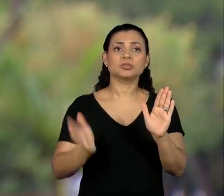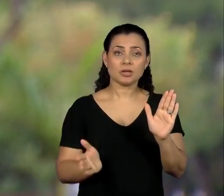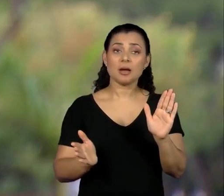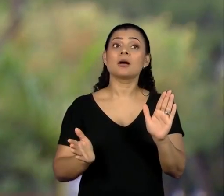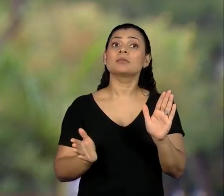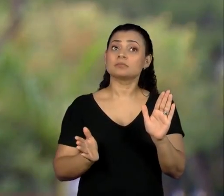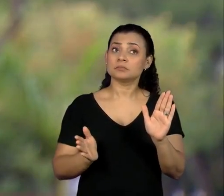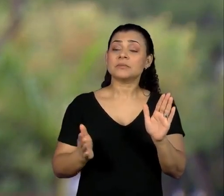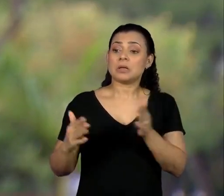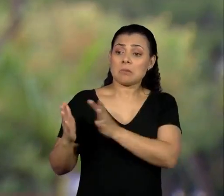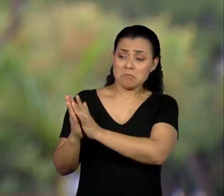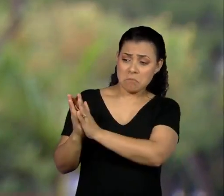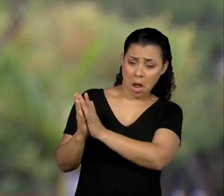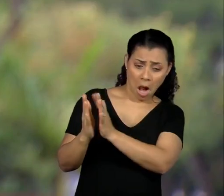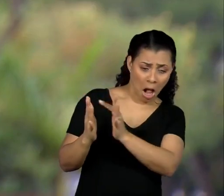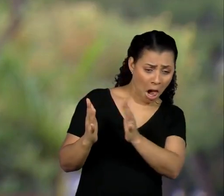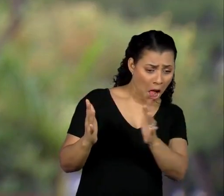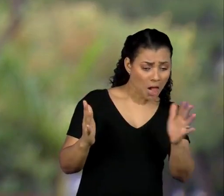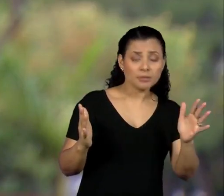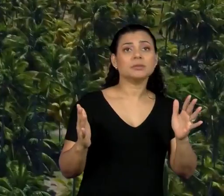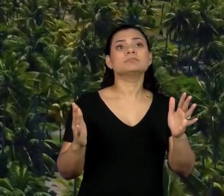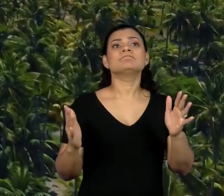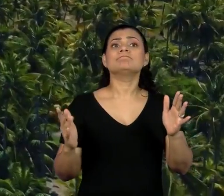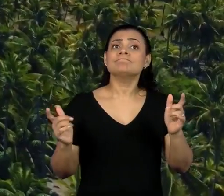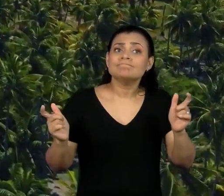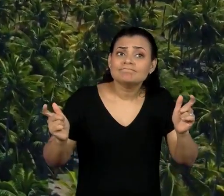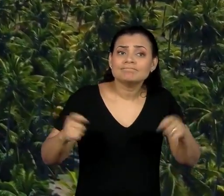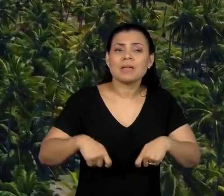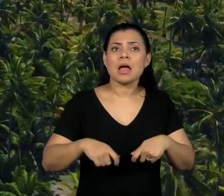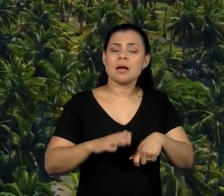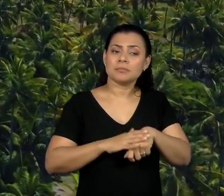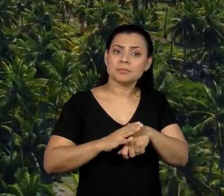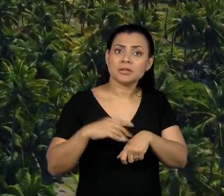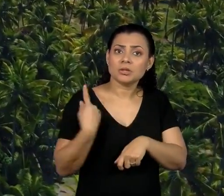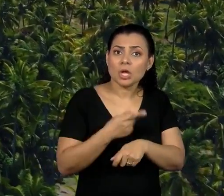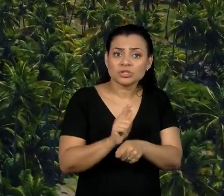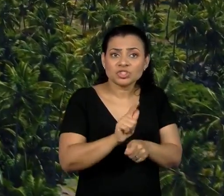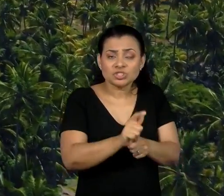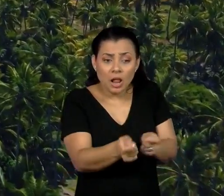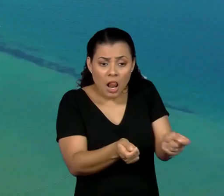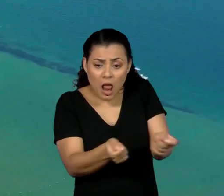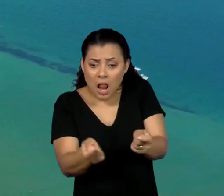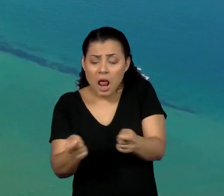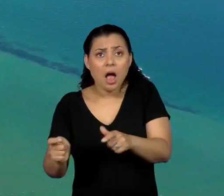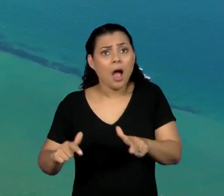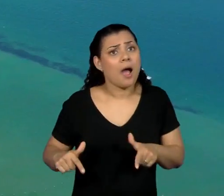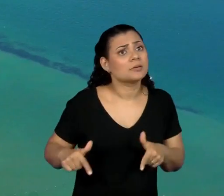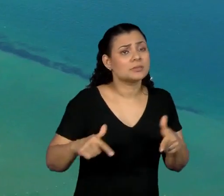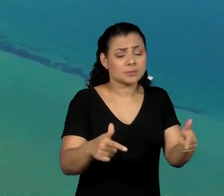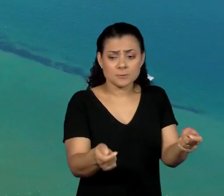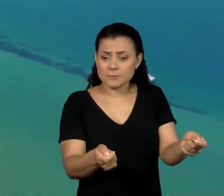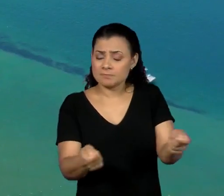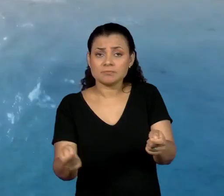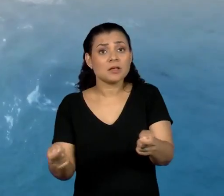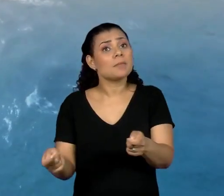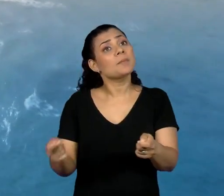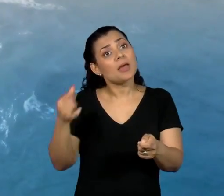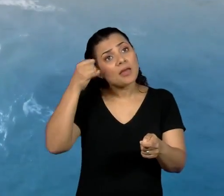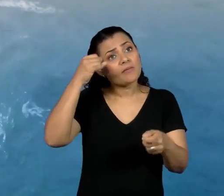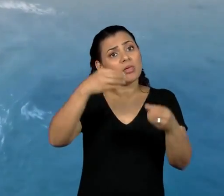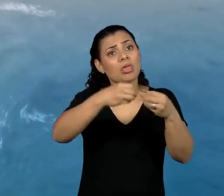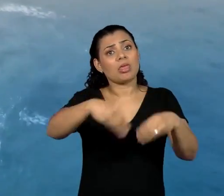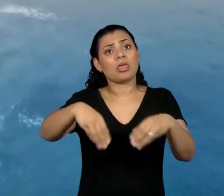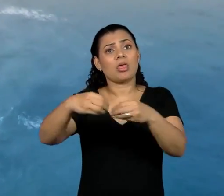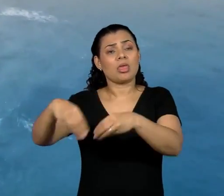bastante grande de instrumentos para a gestão, a governança e a gestão da zona costeira